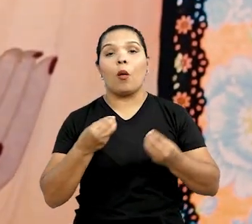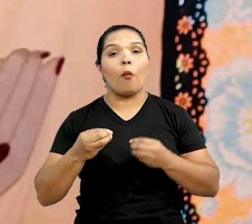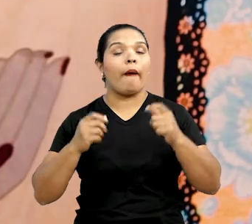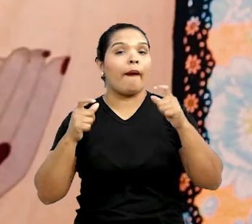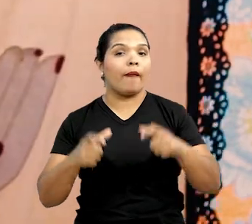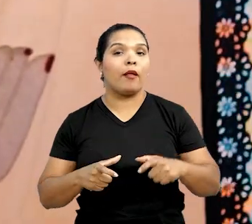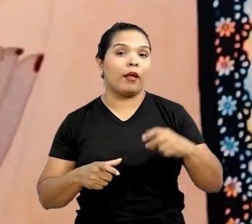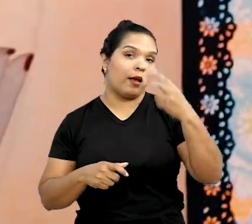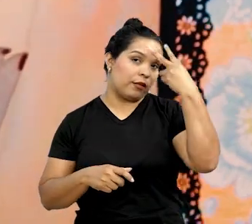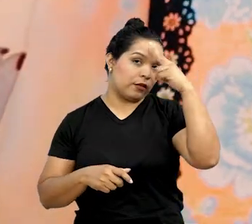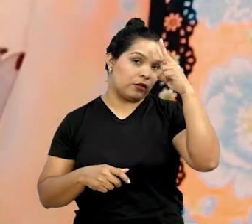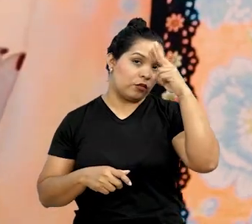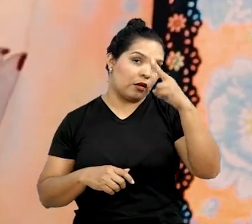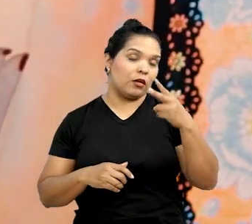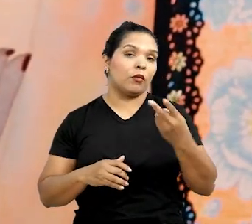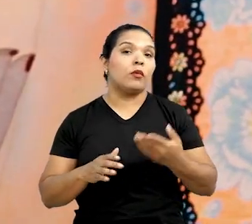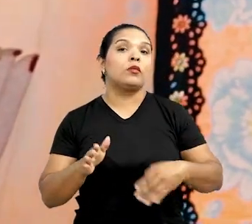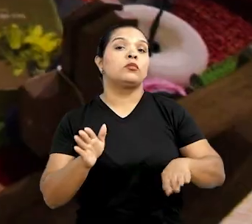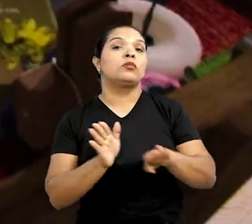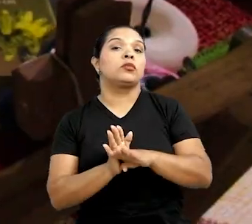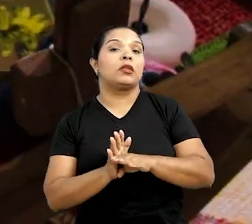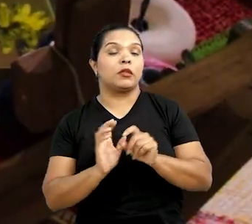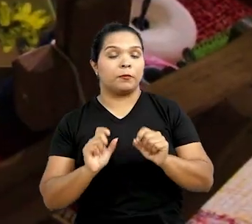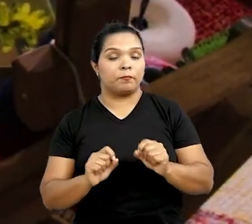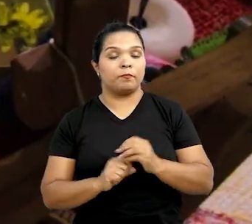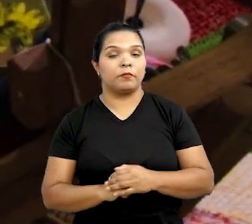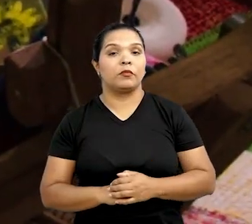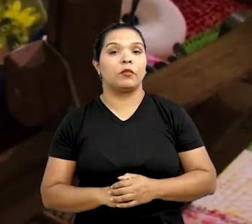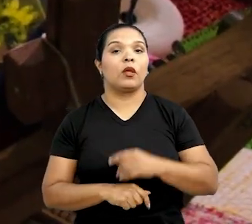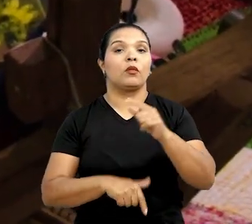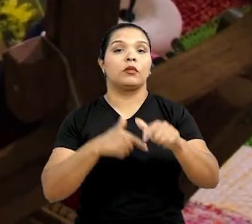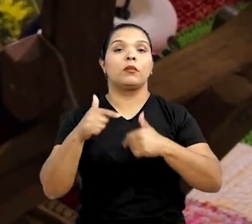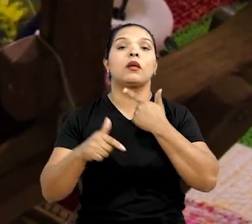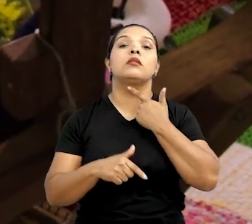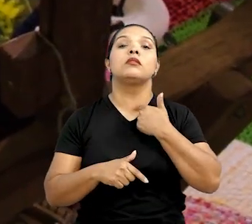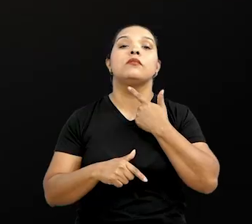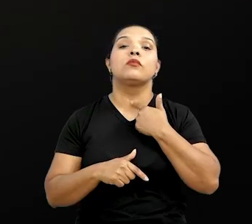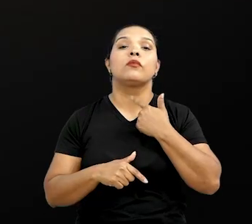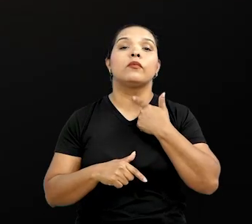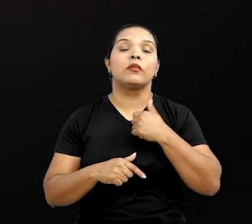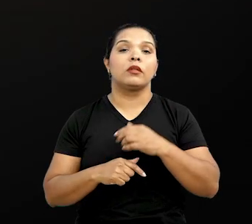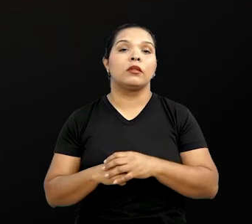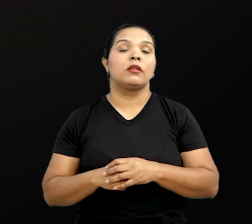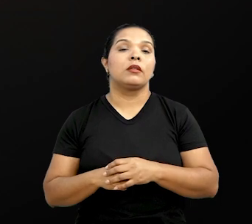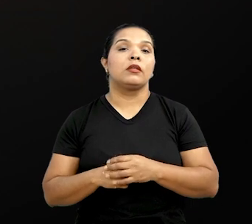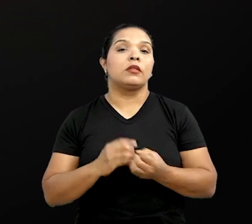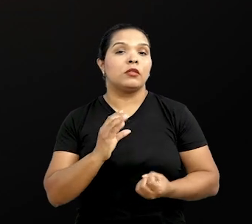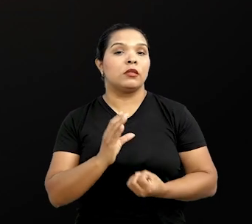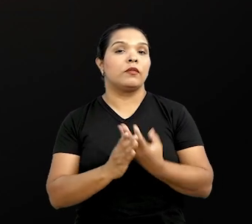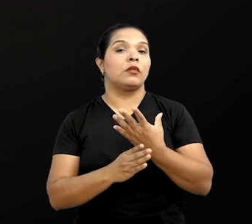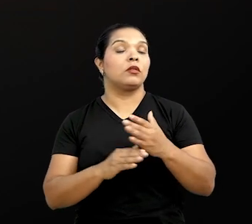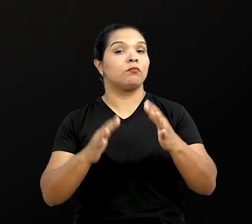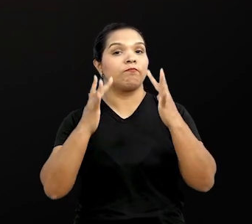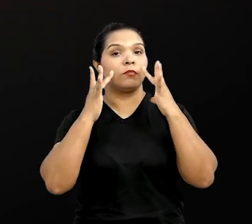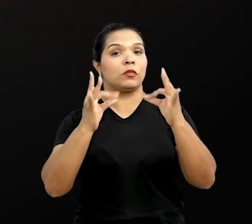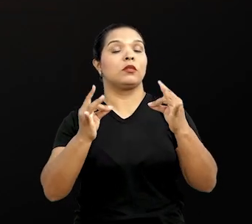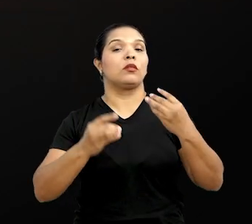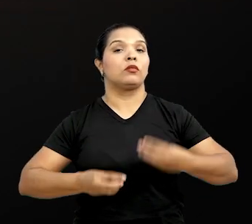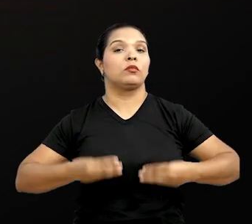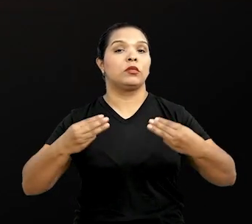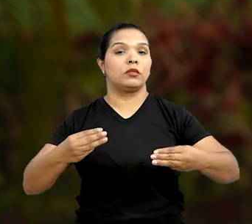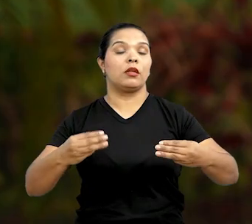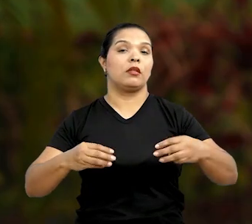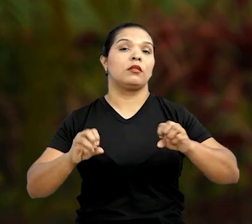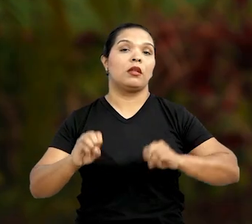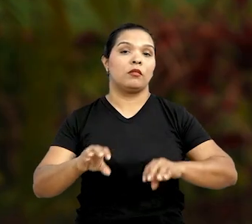lugar e como ele chega até ali. O trabalho desenvolvido pelo Tesselendo chamou a atenção do Ministério da Educação